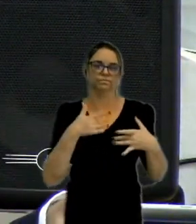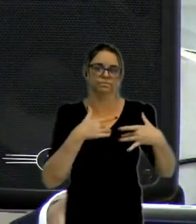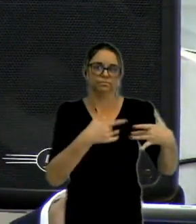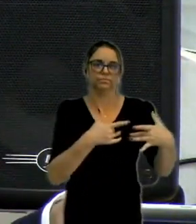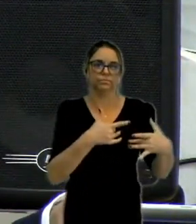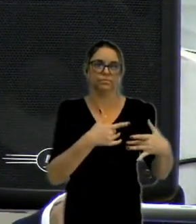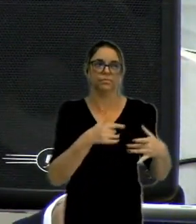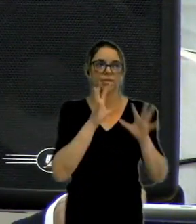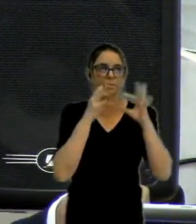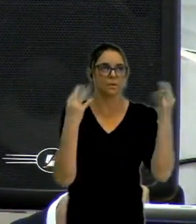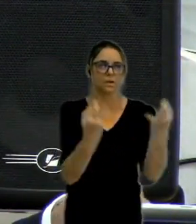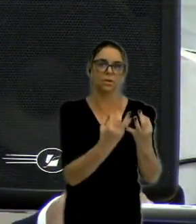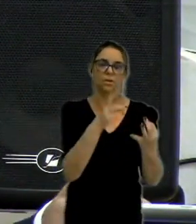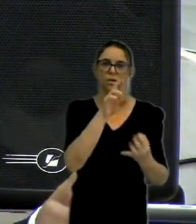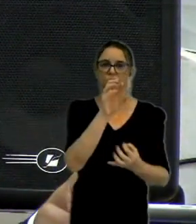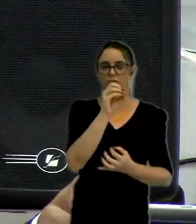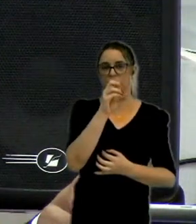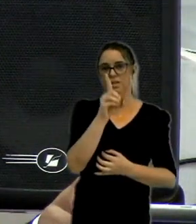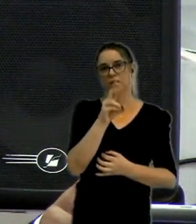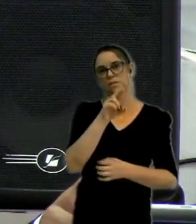Rodrigo Galvão, sobre o filho dele.